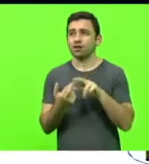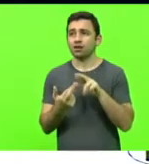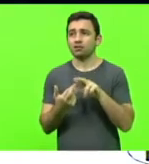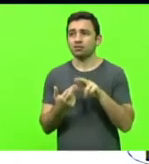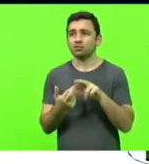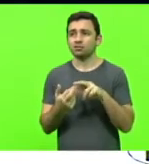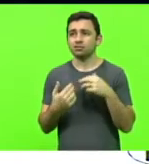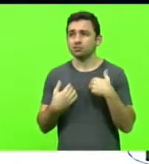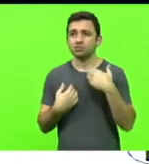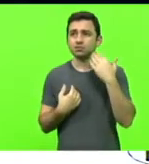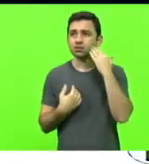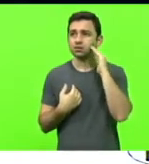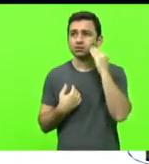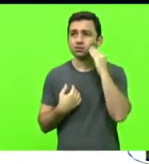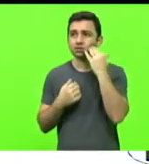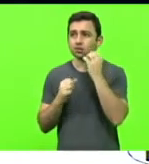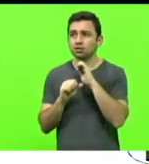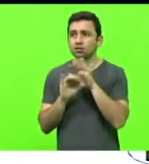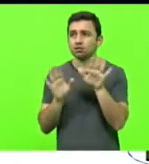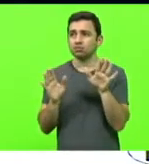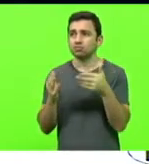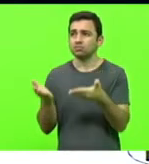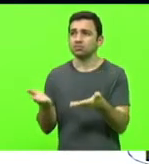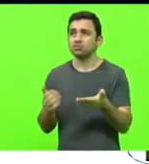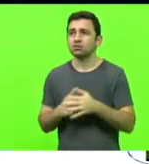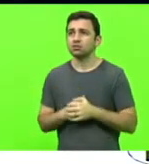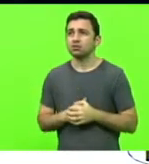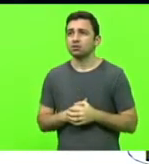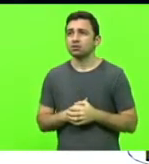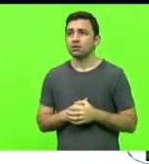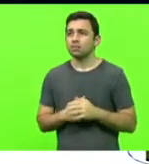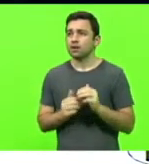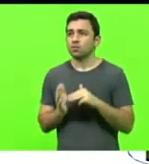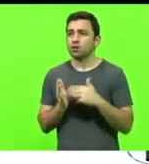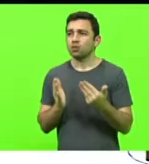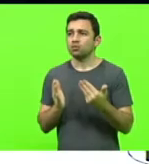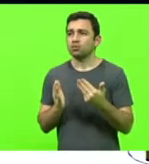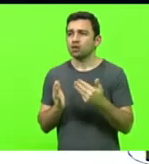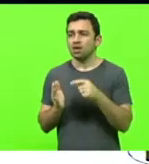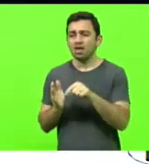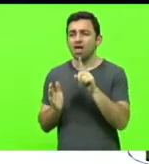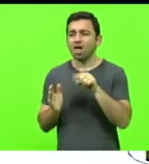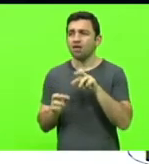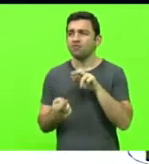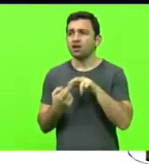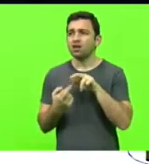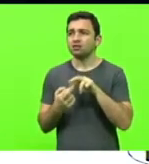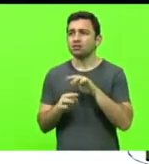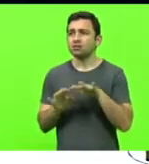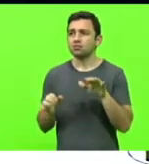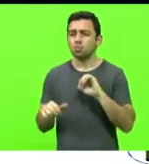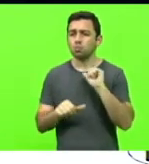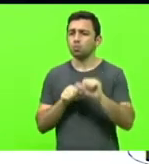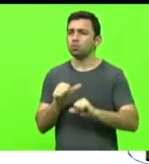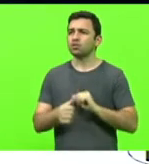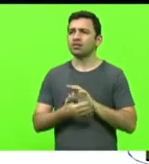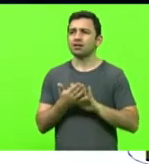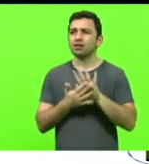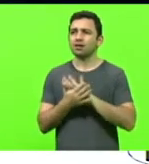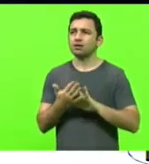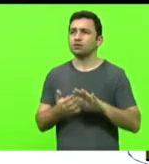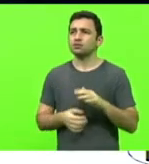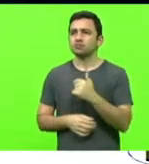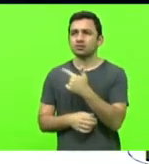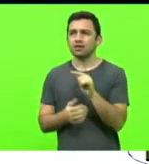não compreendi as falas do líder do governo, porque o manual nada mais é que uma referência. Não muda absolutamente nada, não tem nada a